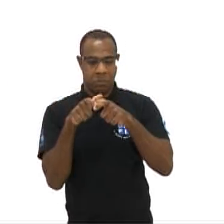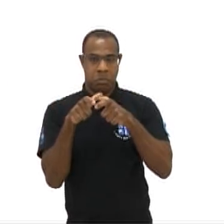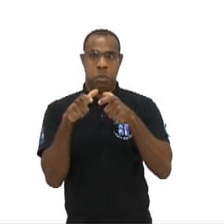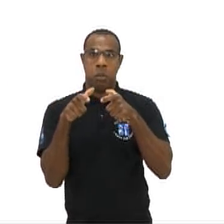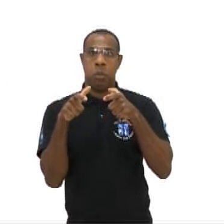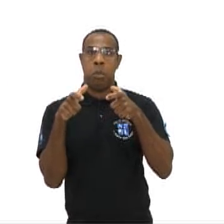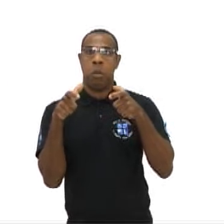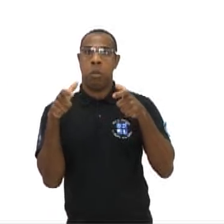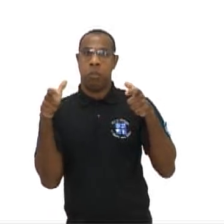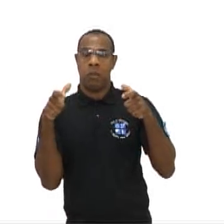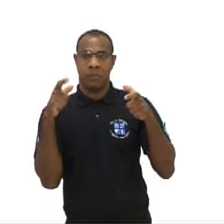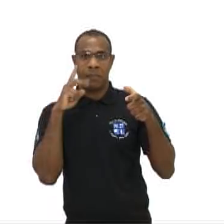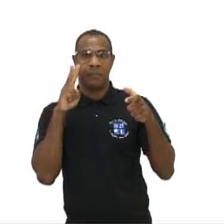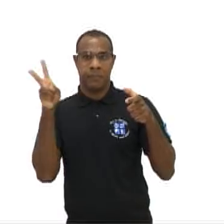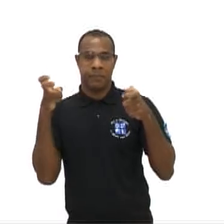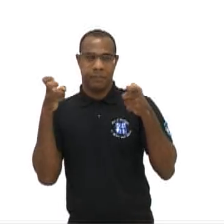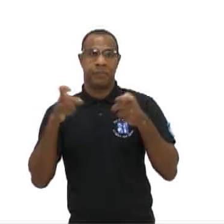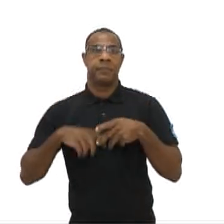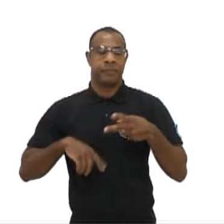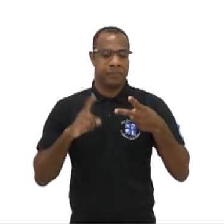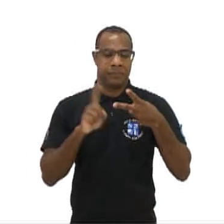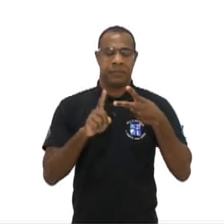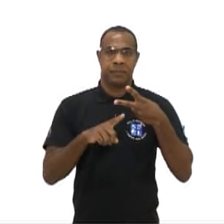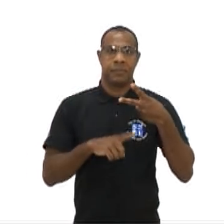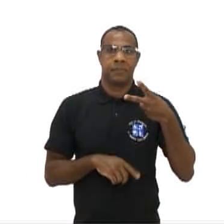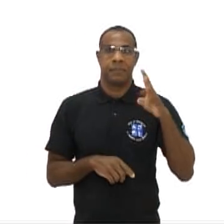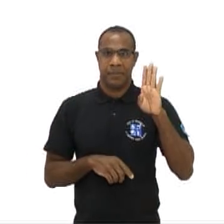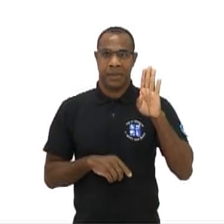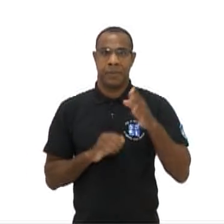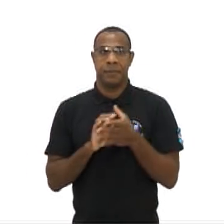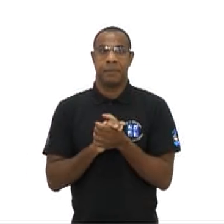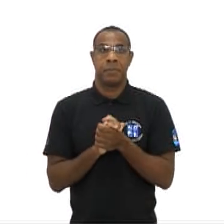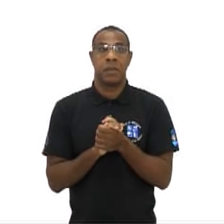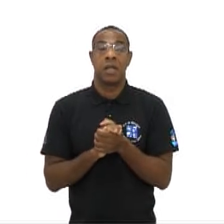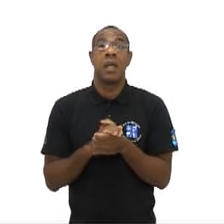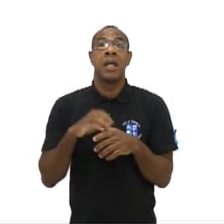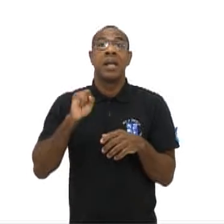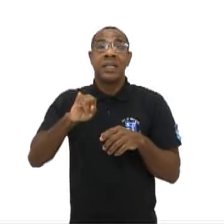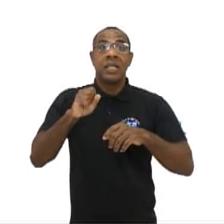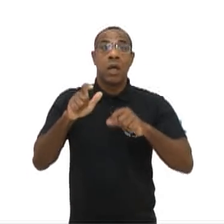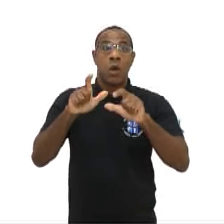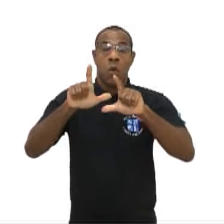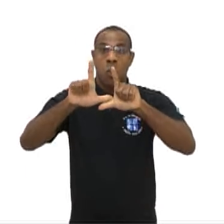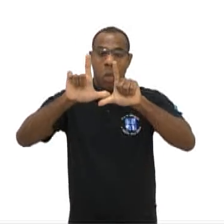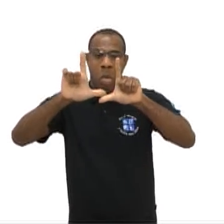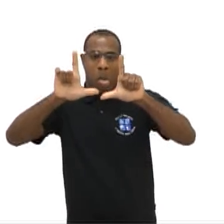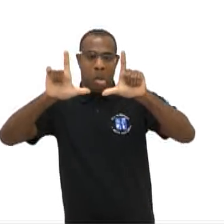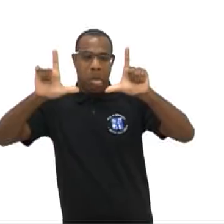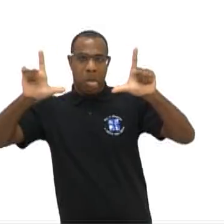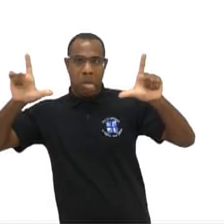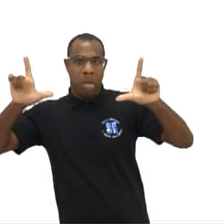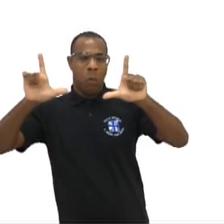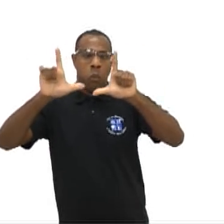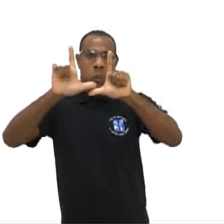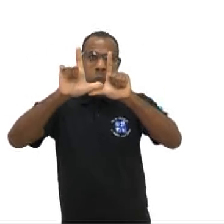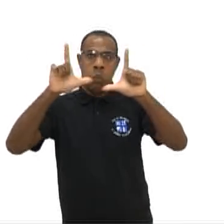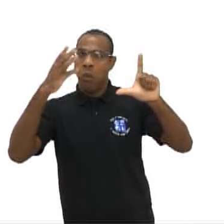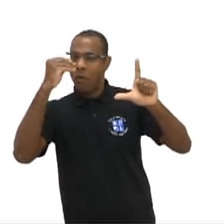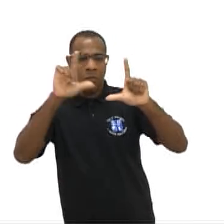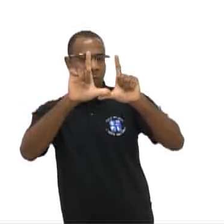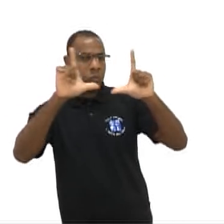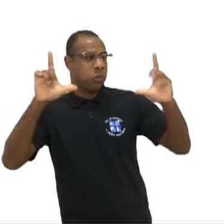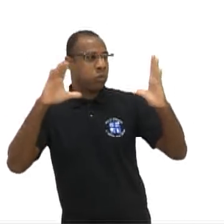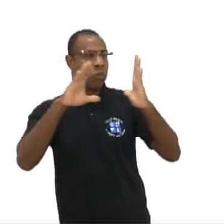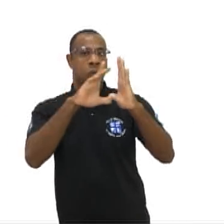por isso essa alternativa aqui é falsa. Vamos ali à letra B. Olha o que ele diz ali. Quanto maior o ângulo, menor será o número de imagens.